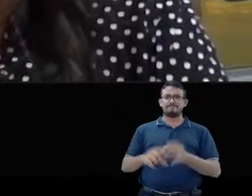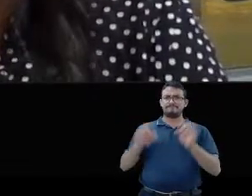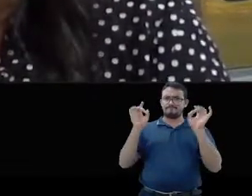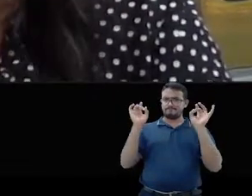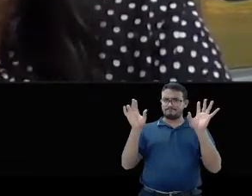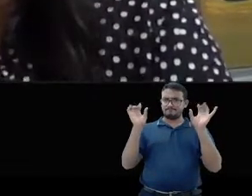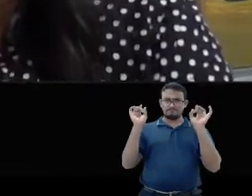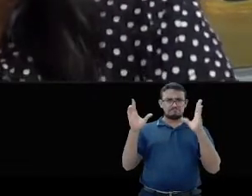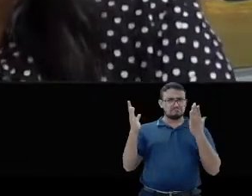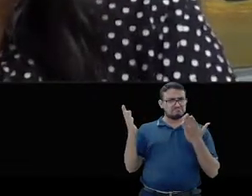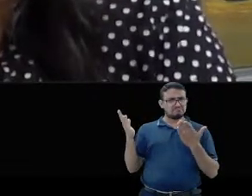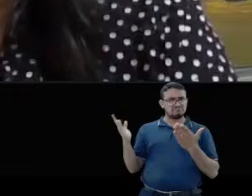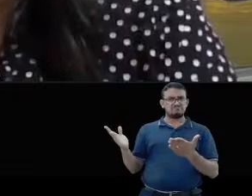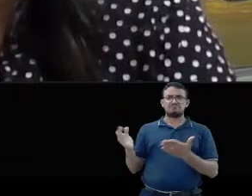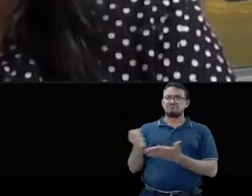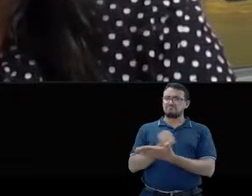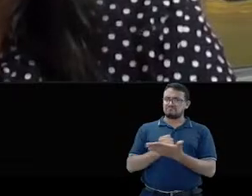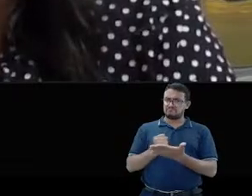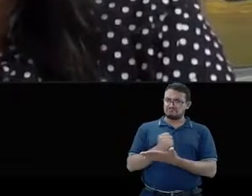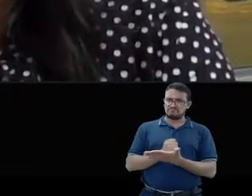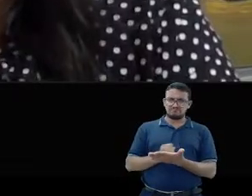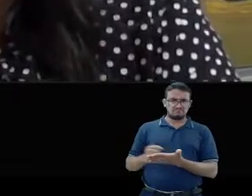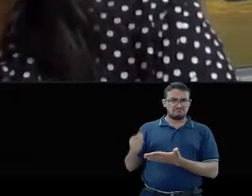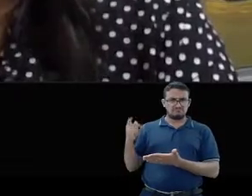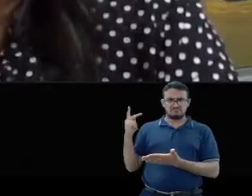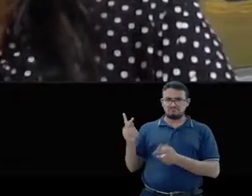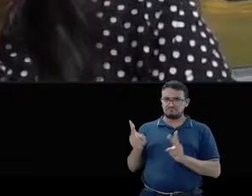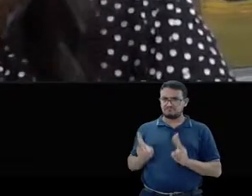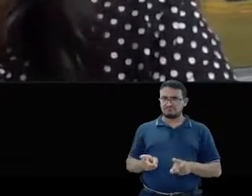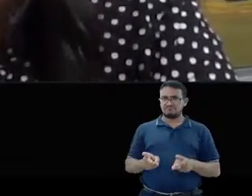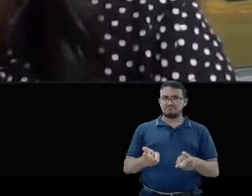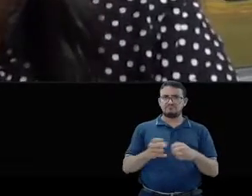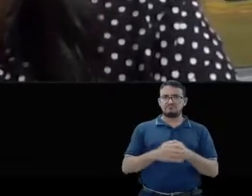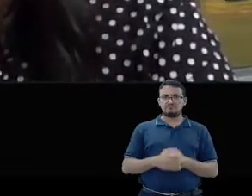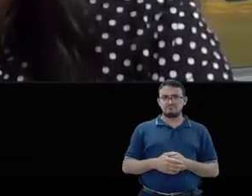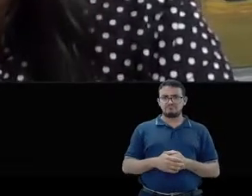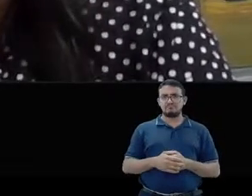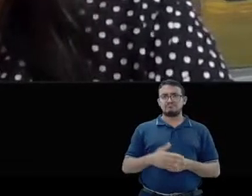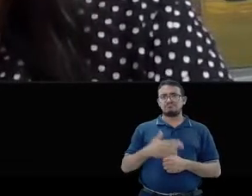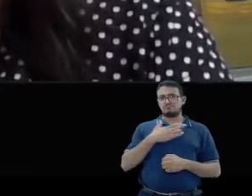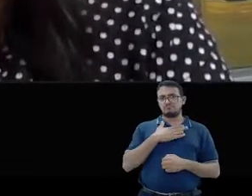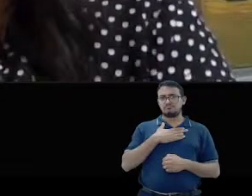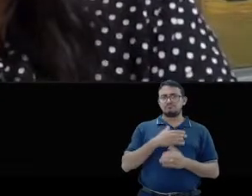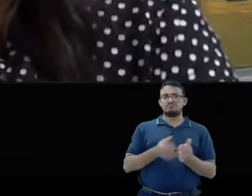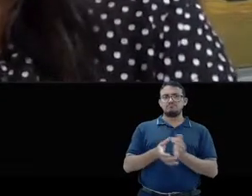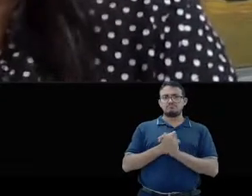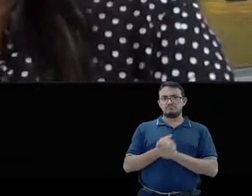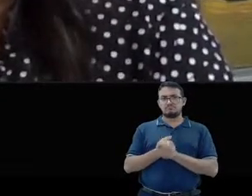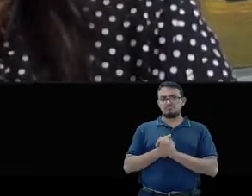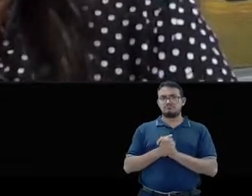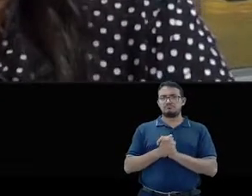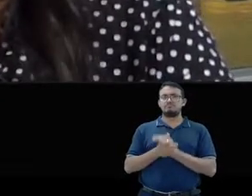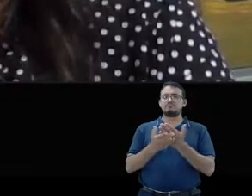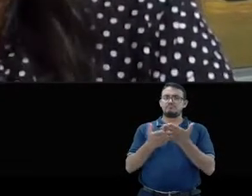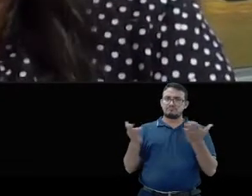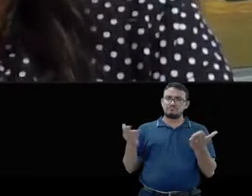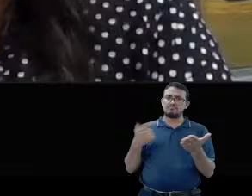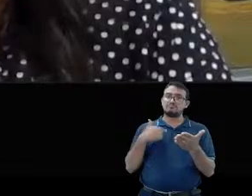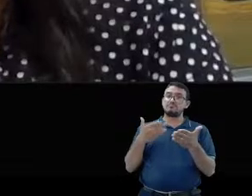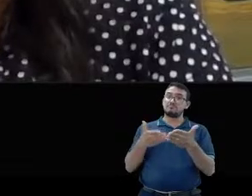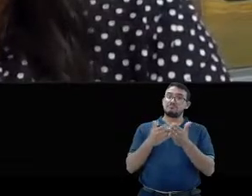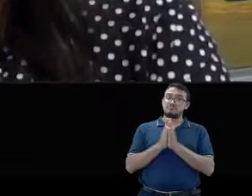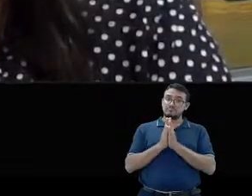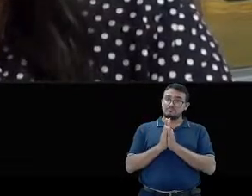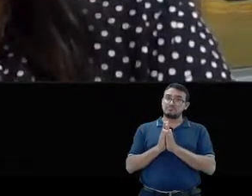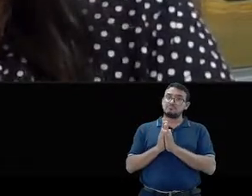próprios fundamentos, razão pela qual, devotando meus cumprimentos a Vossas Excelências, eu rogo pela manutenção